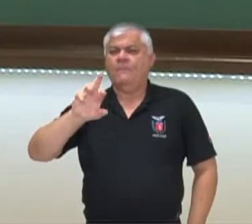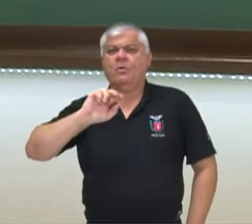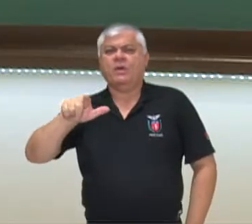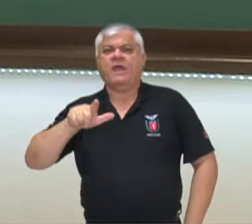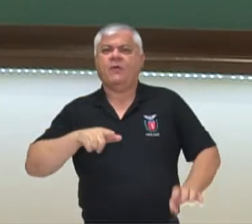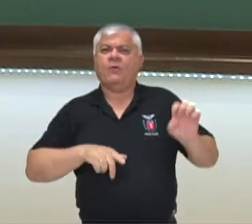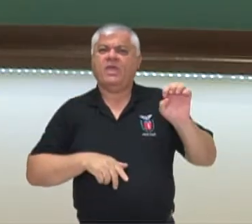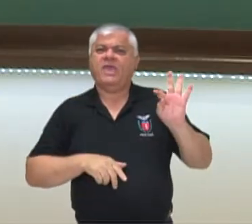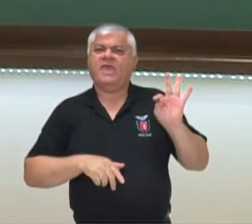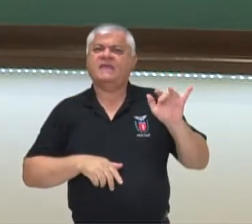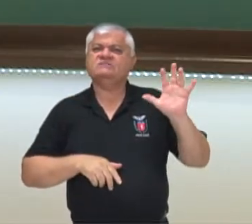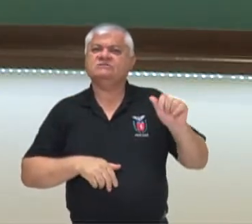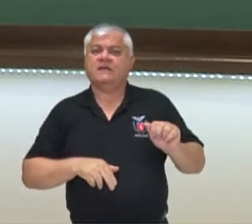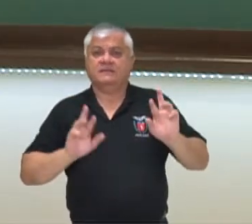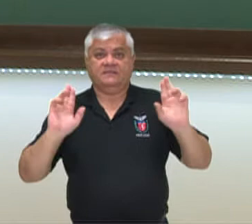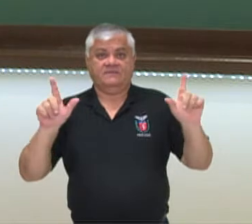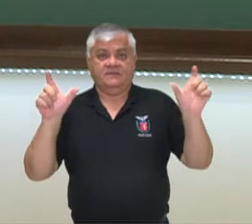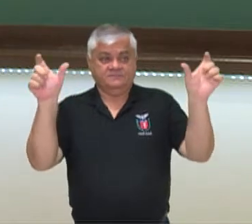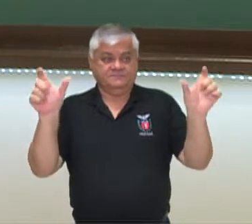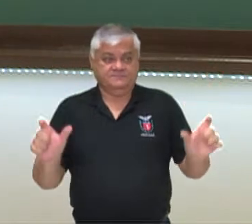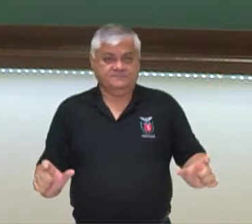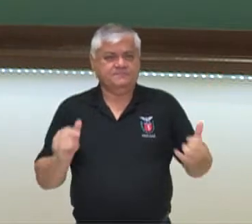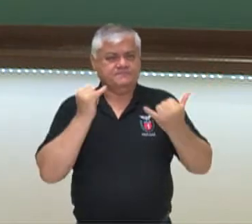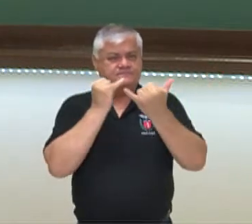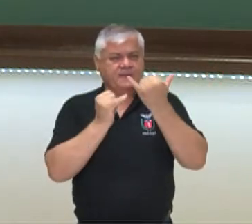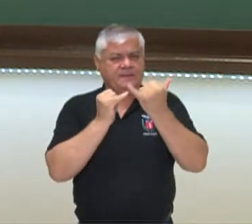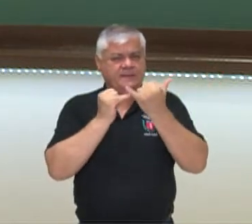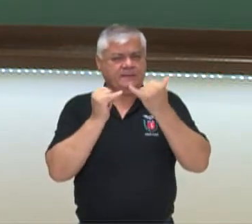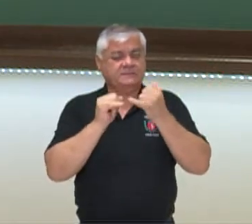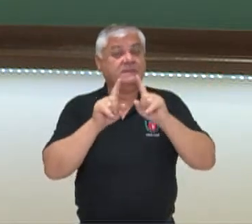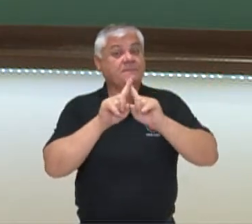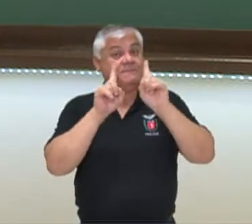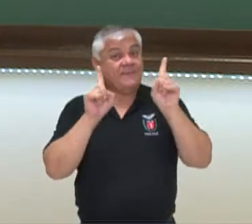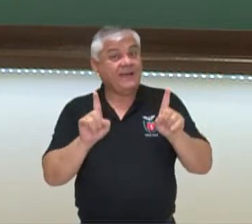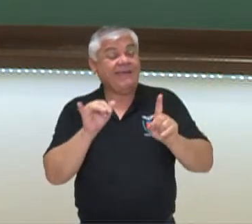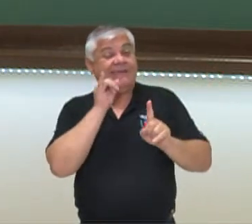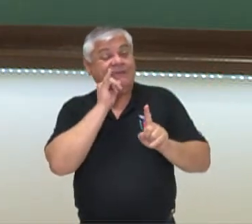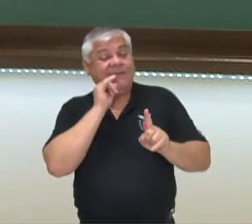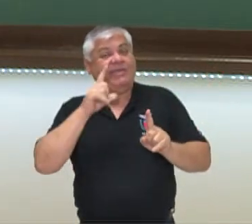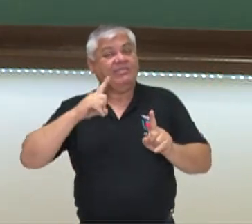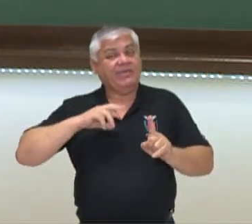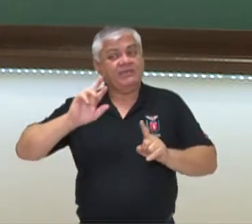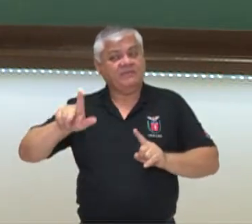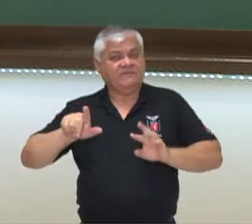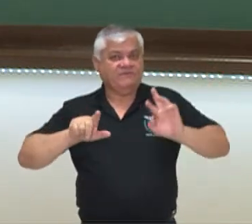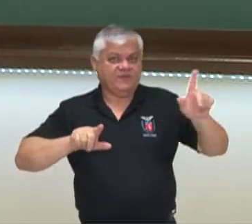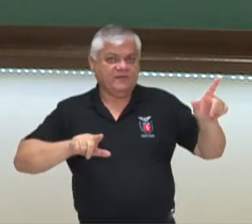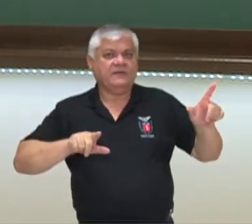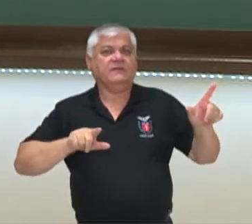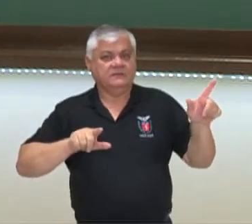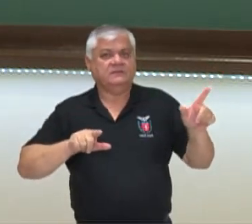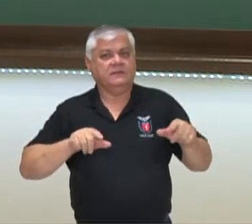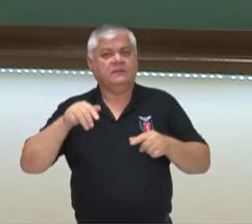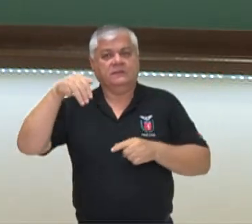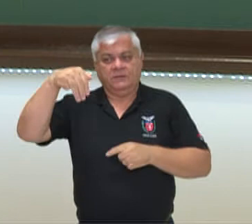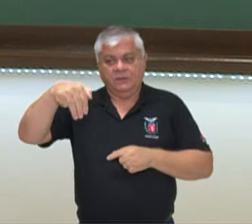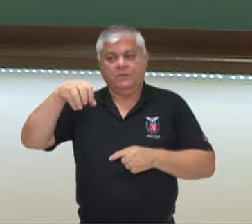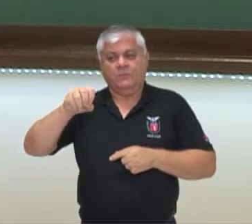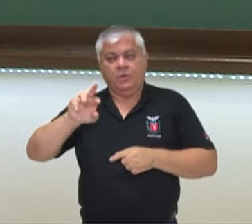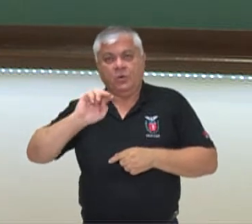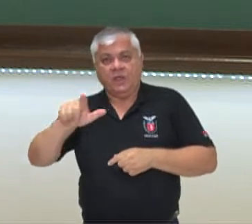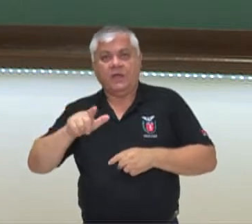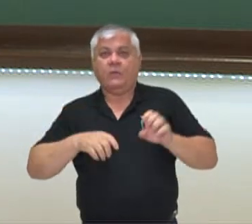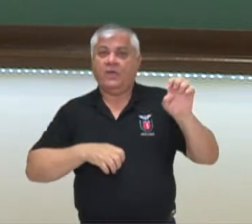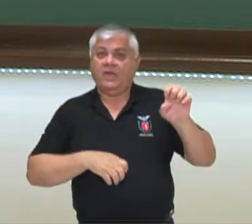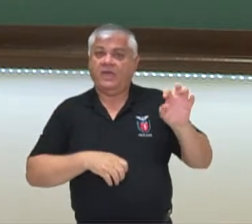né? São dois conceitos similares, mas eles estão aí, têm as suas diferenças, né? Entre moral